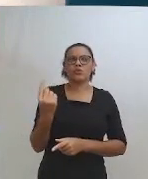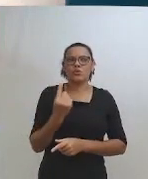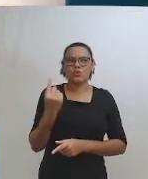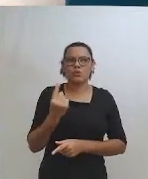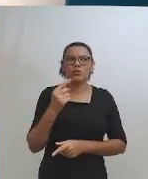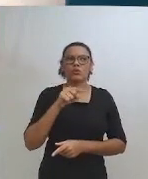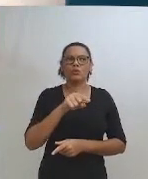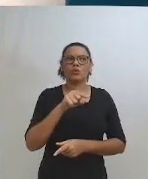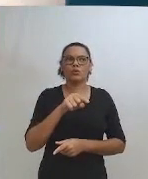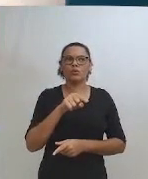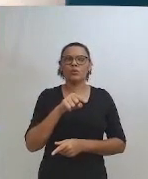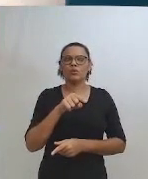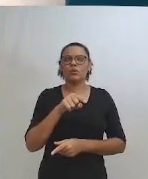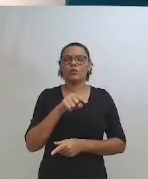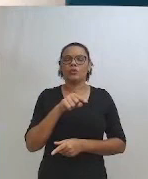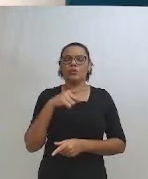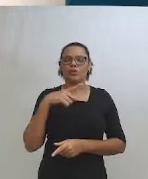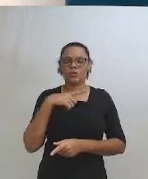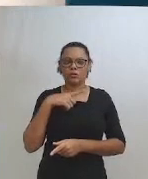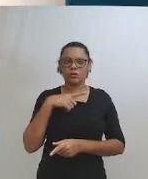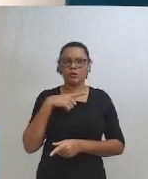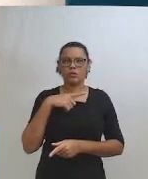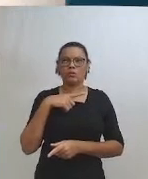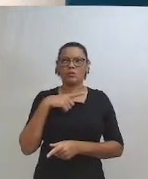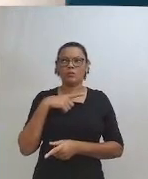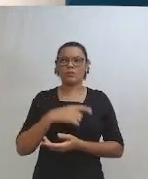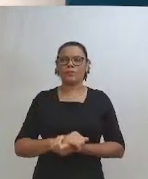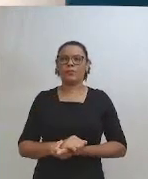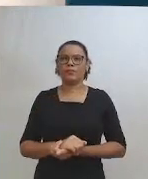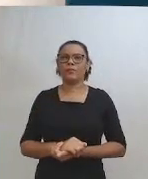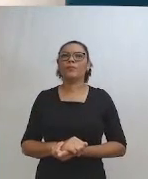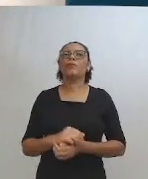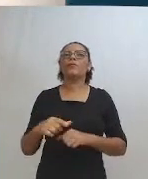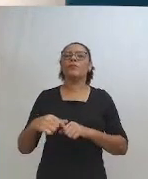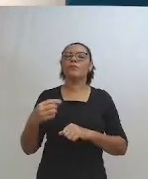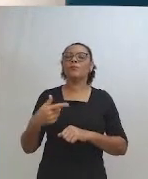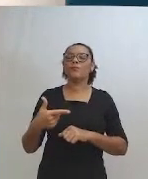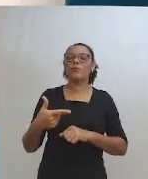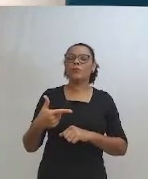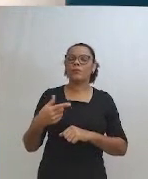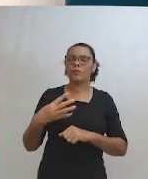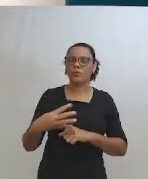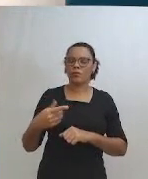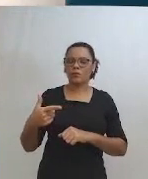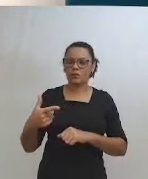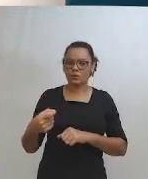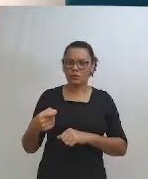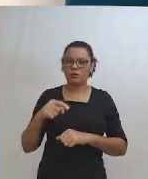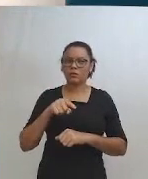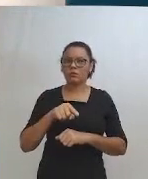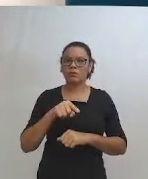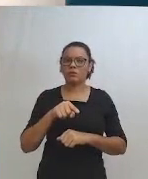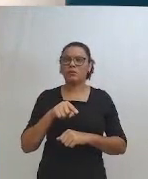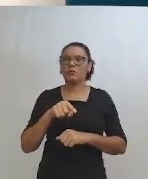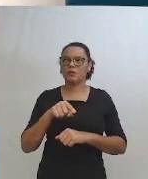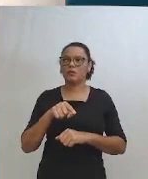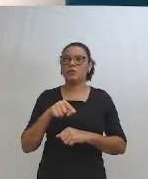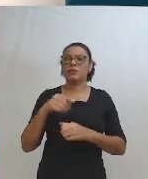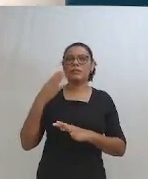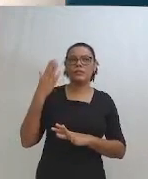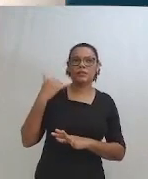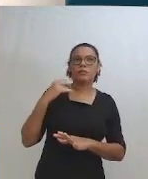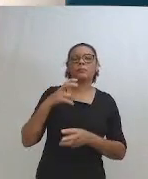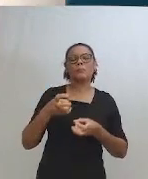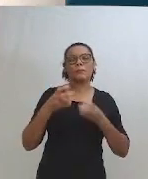a espécie impõe a incidência do parágrafo 1 do artigo 420 do Código de Processo Penal, dada inequívoca ciência contra a percepção penal.